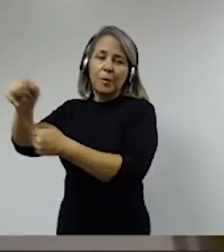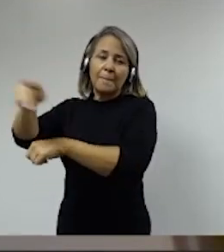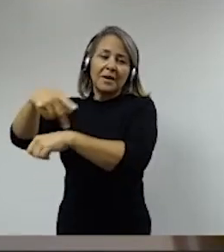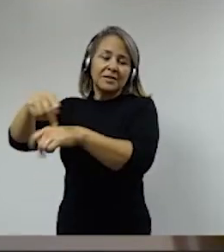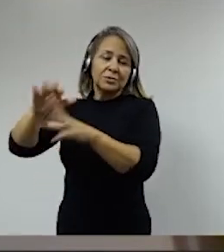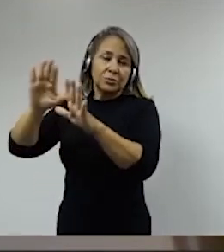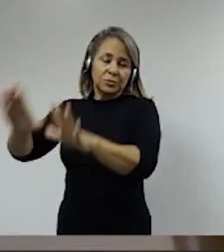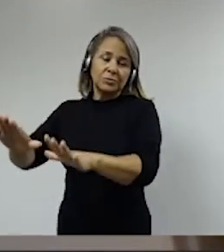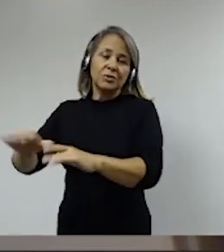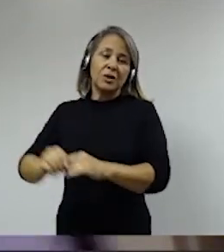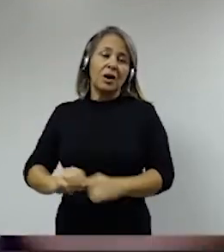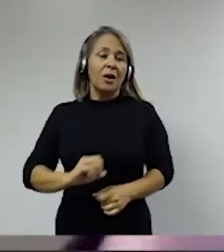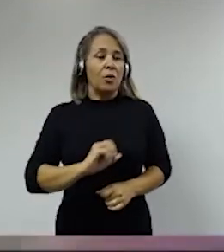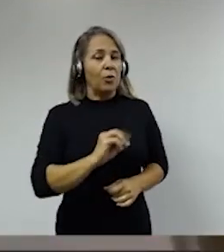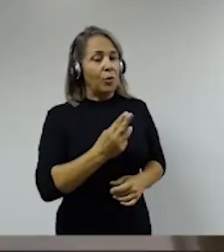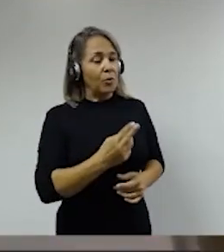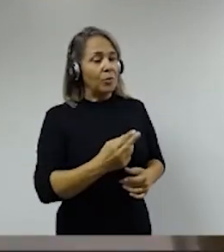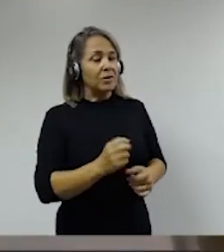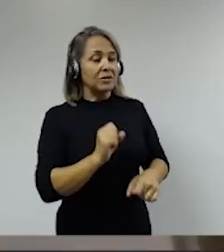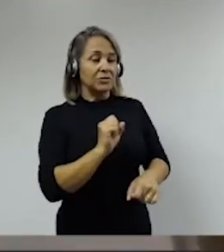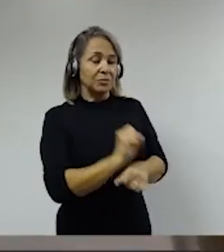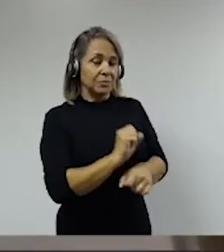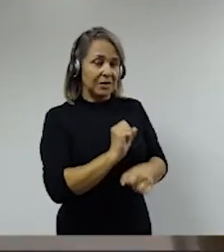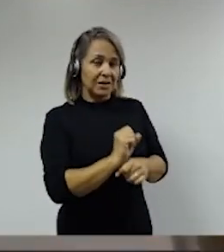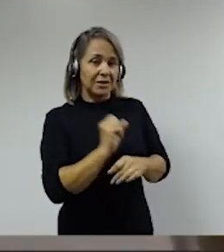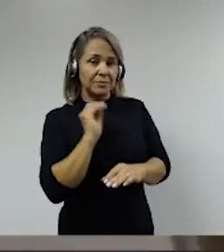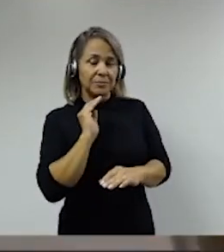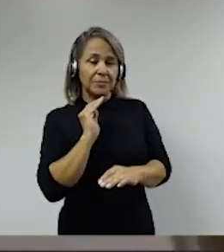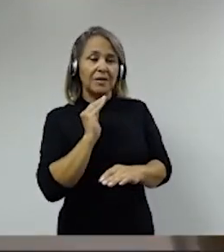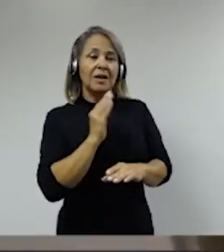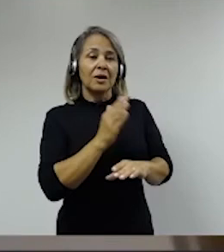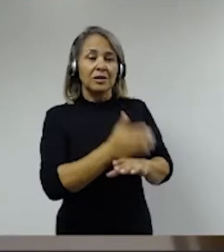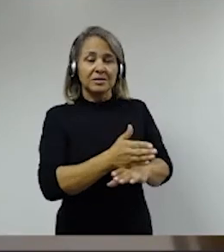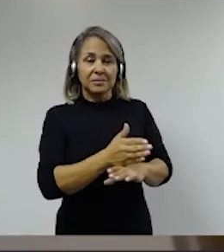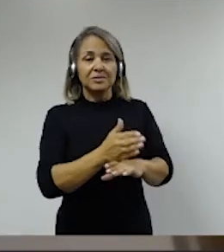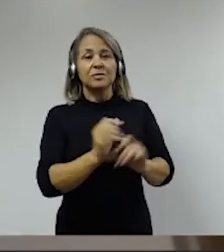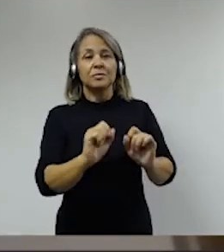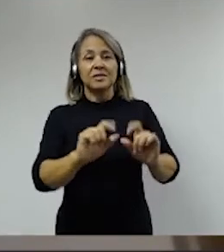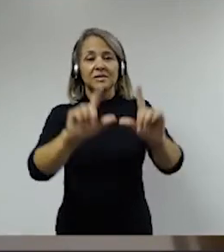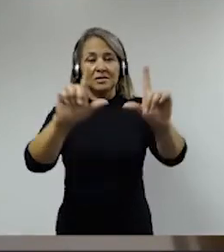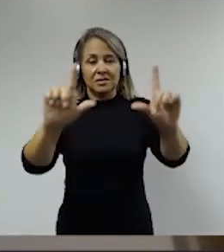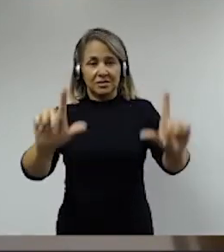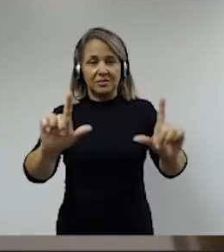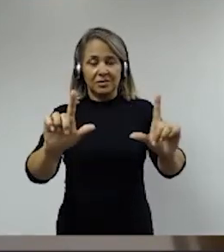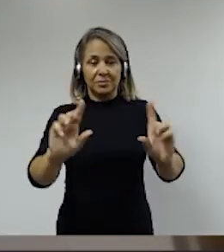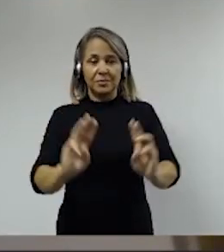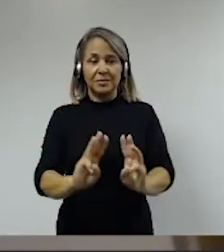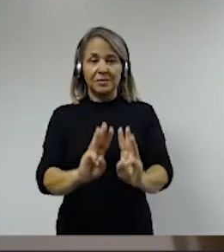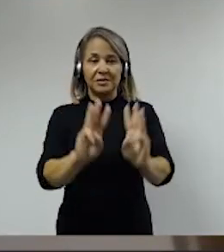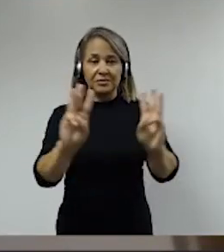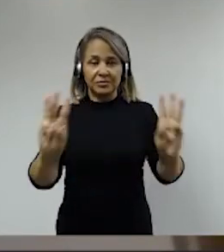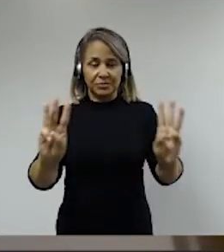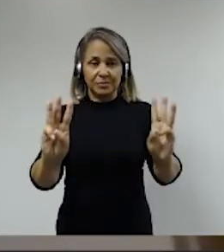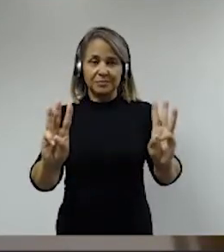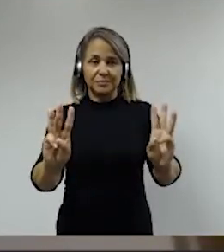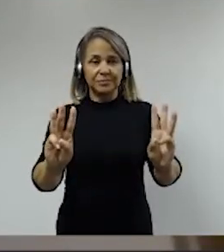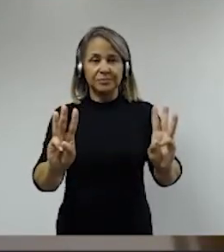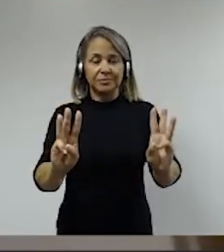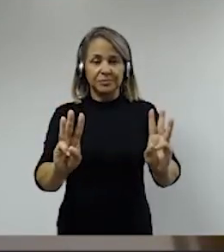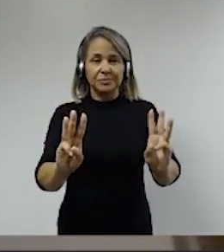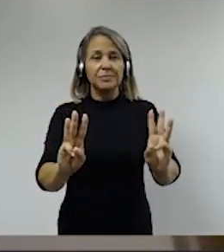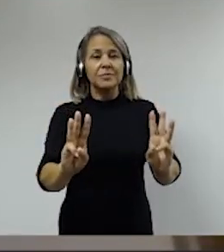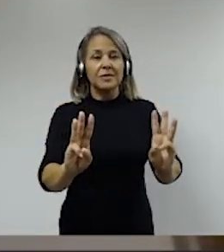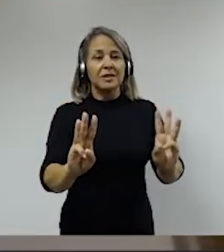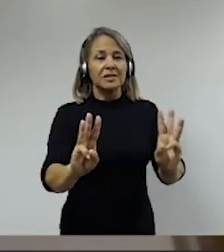janelas depois, ou em alguns casos se antecipa o lançamento direto para as plataformas de streaming, mas aí você precisa ter